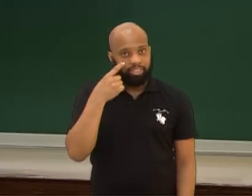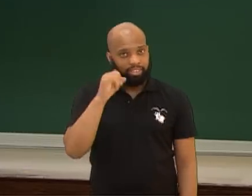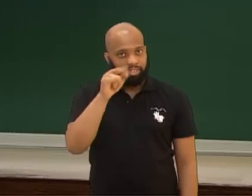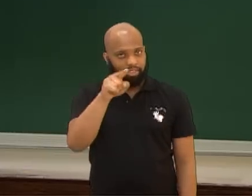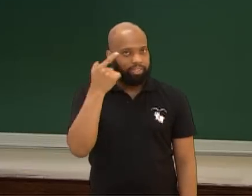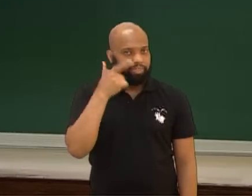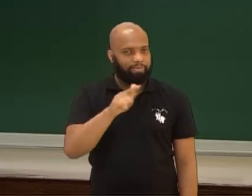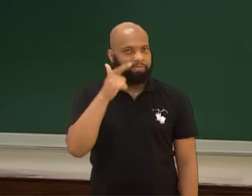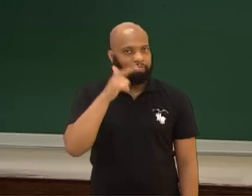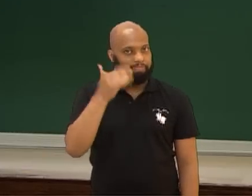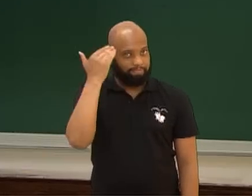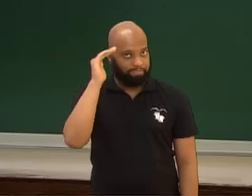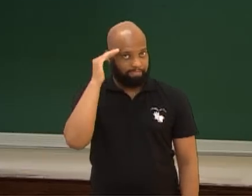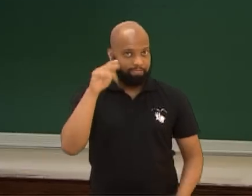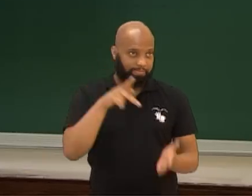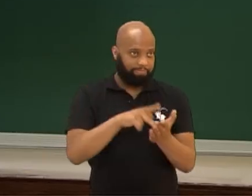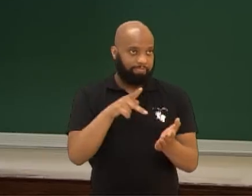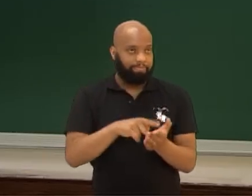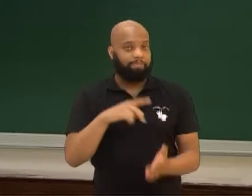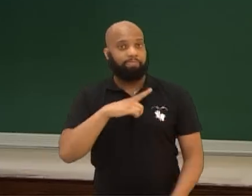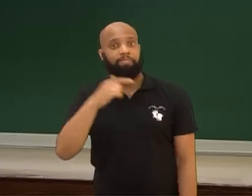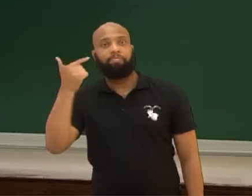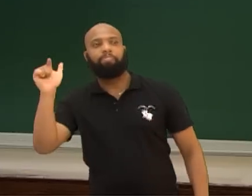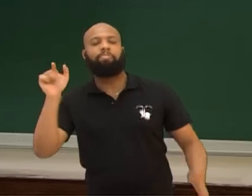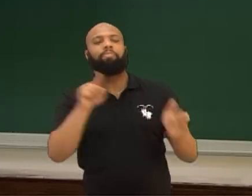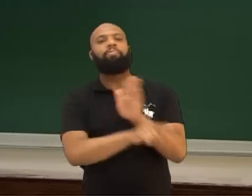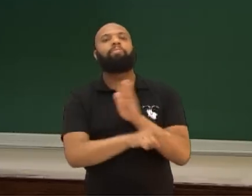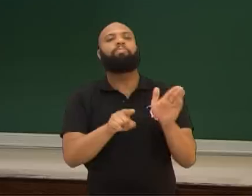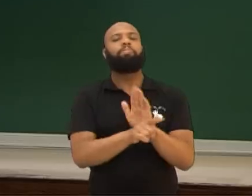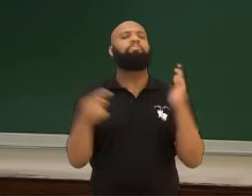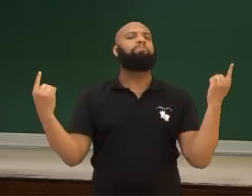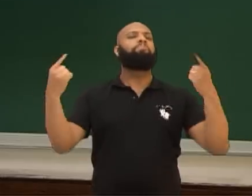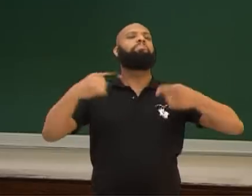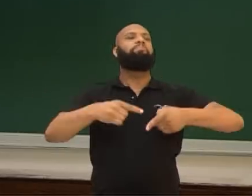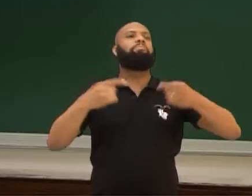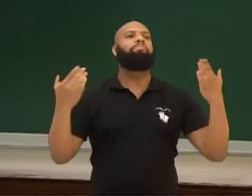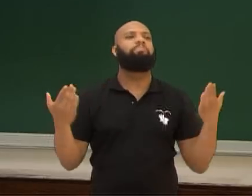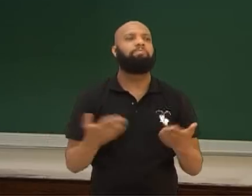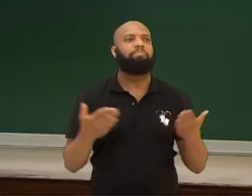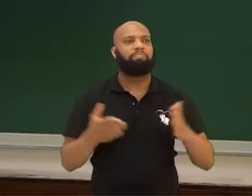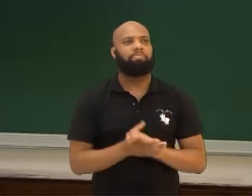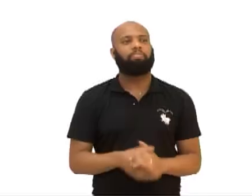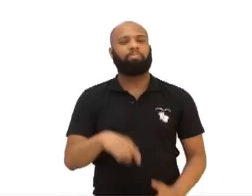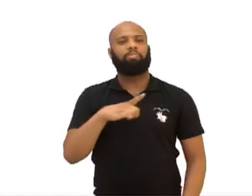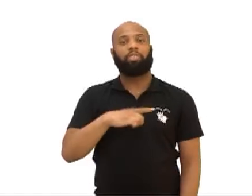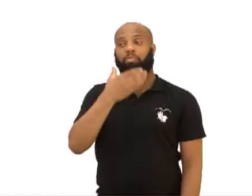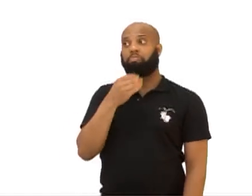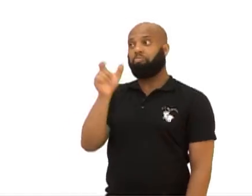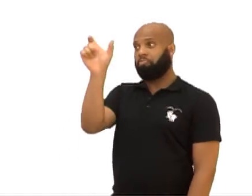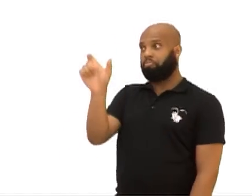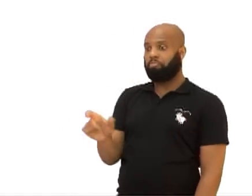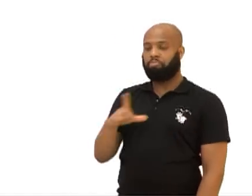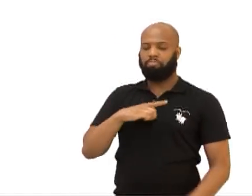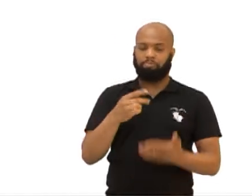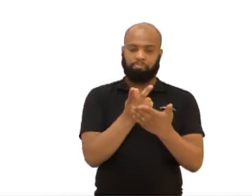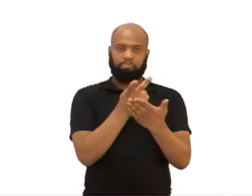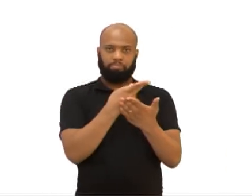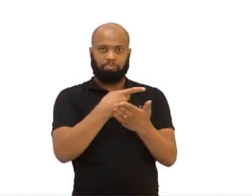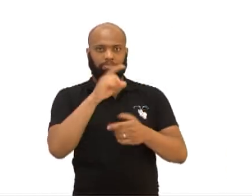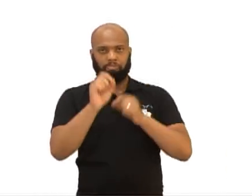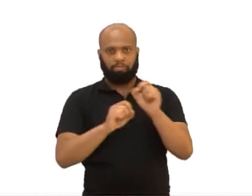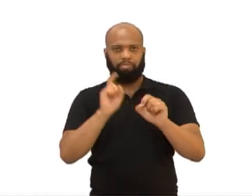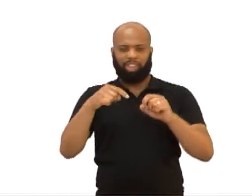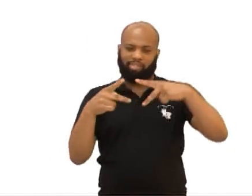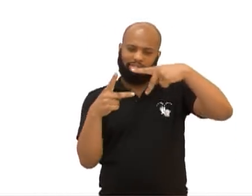vocês são bons mesmo. Mais um desafio para vocês. Márcio desenhou um